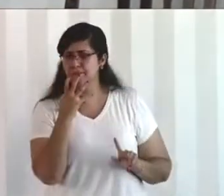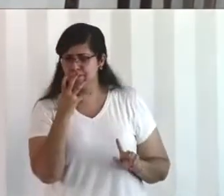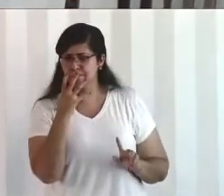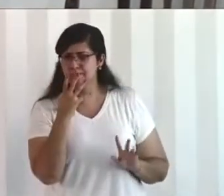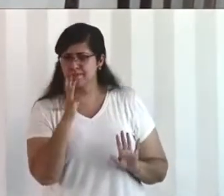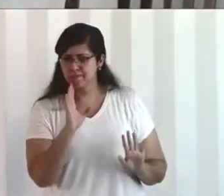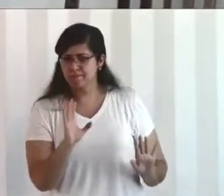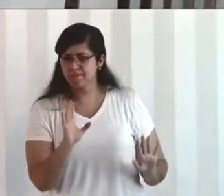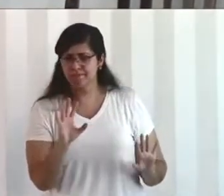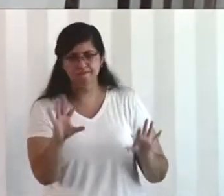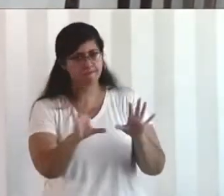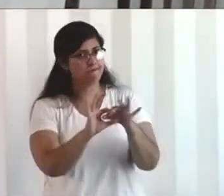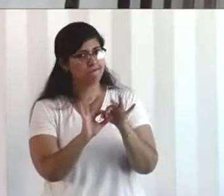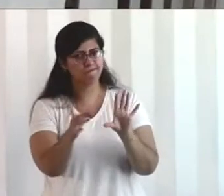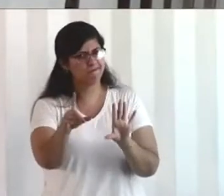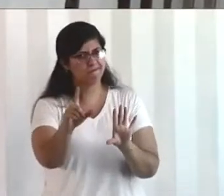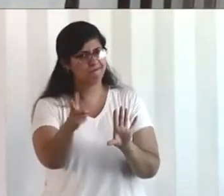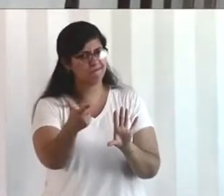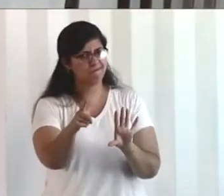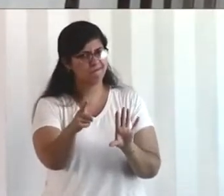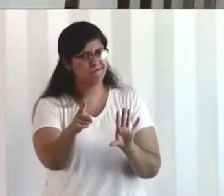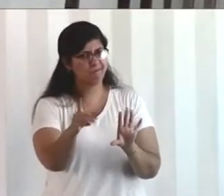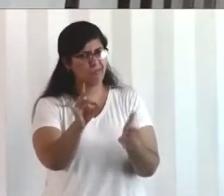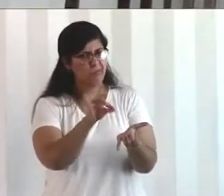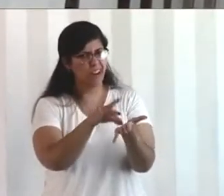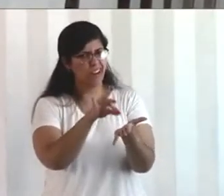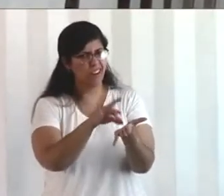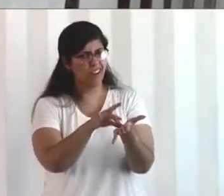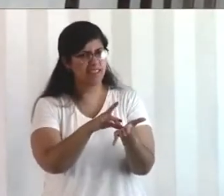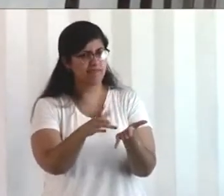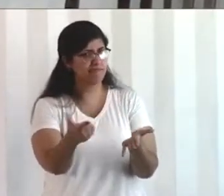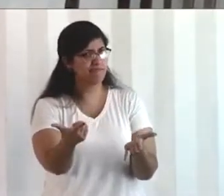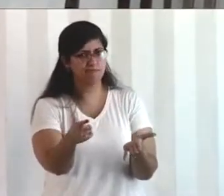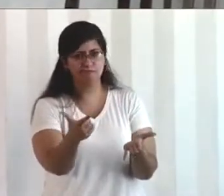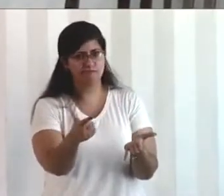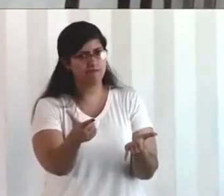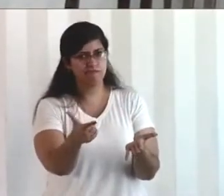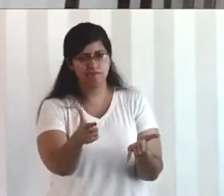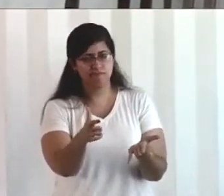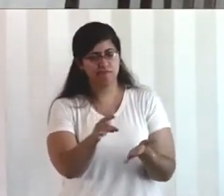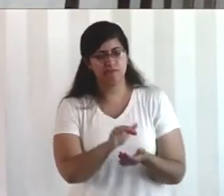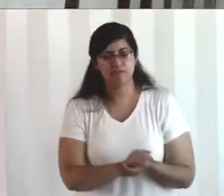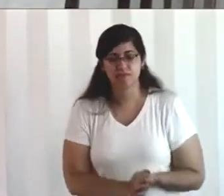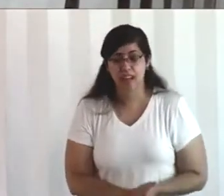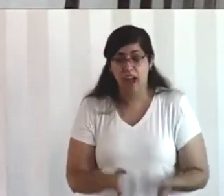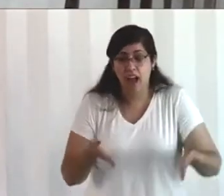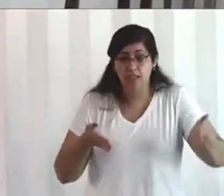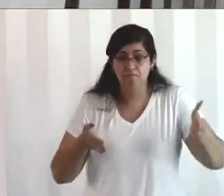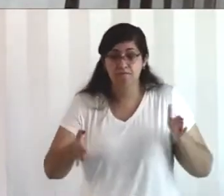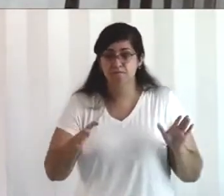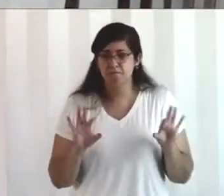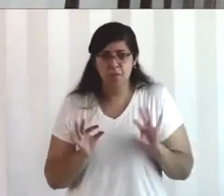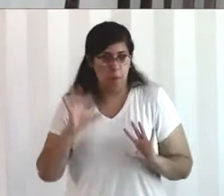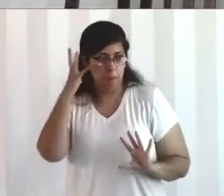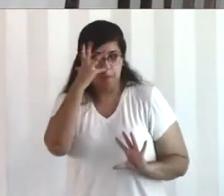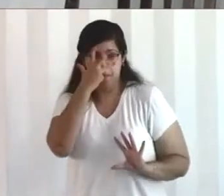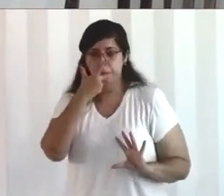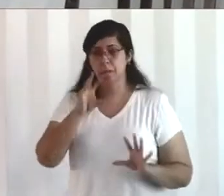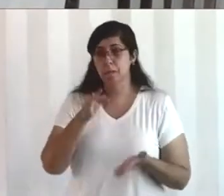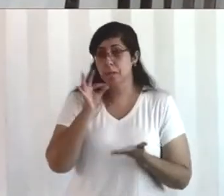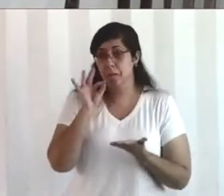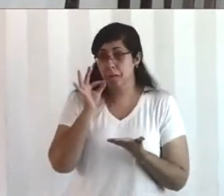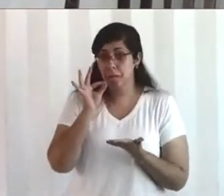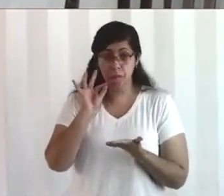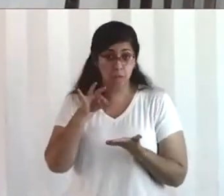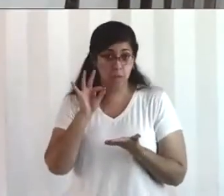seja comunhão. Ter um bom salão de culto, um bom salão social para que tomemos um cafezinho